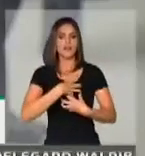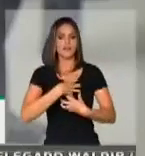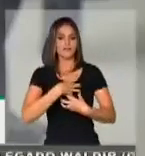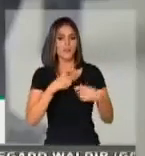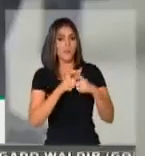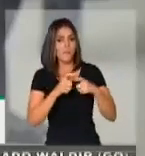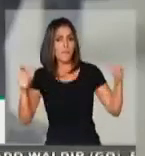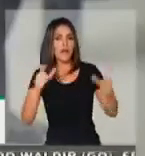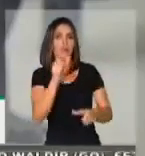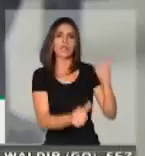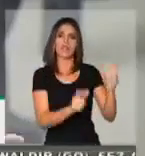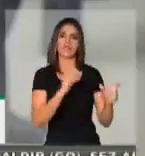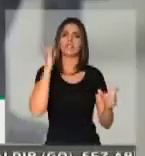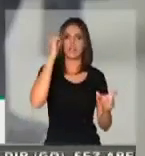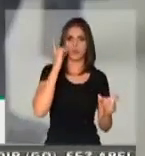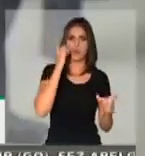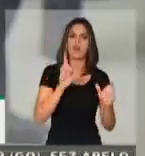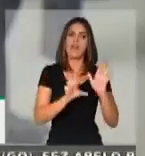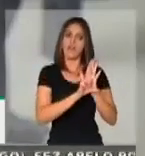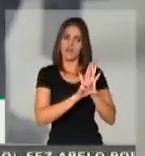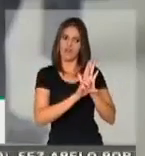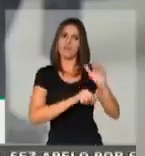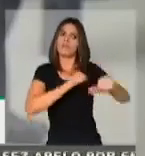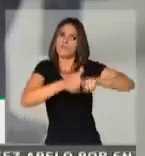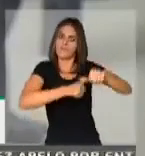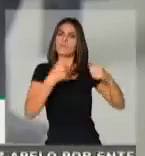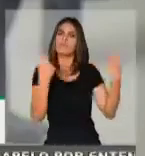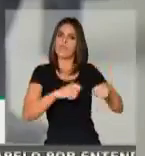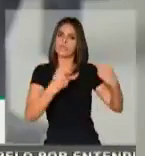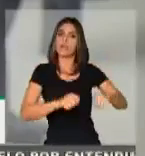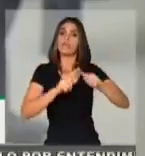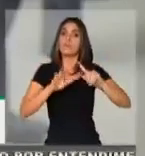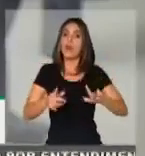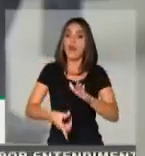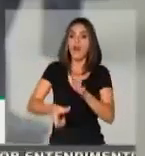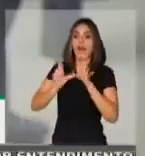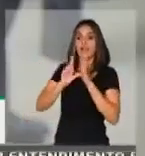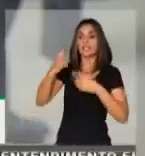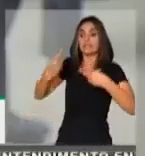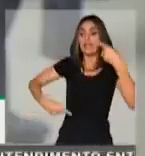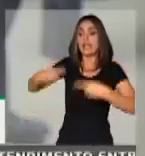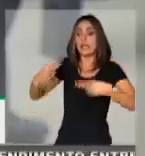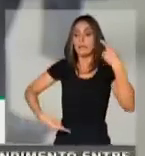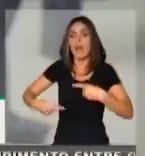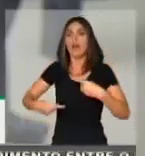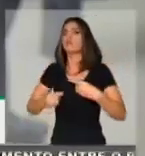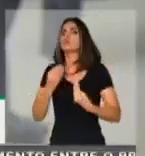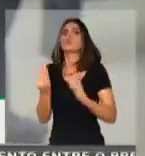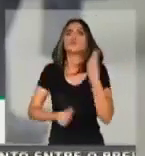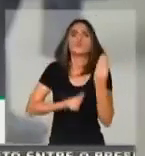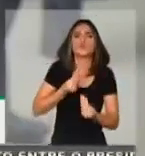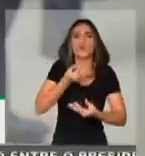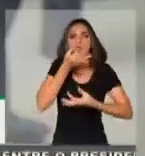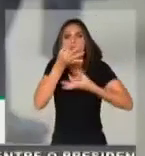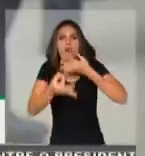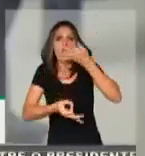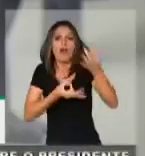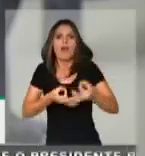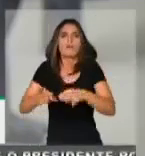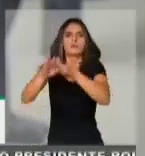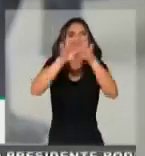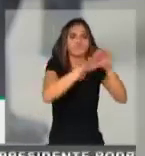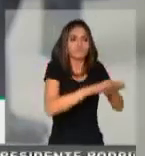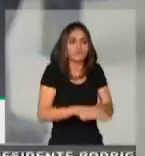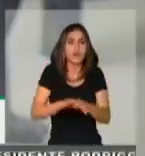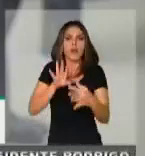dessa casa. A necessidade de fazer a reforma, ela existe, mas o debate tem que ser feito com uma construção democrática, de consenso